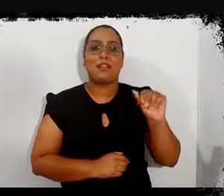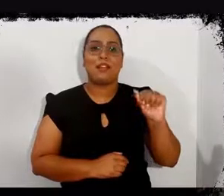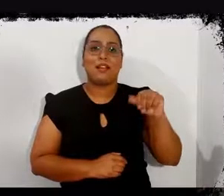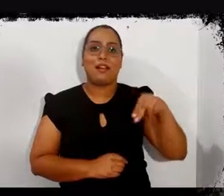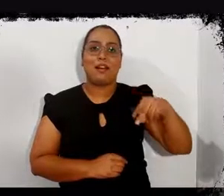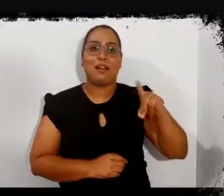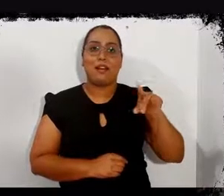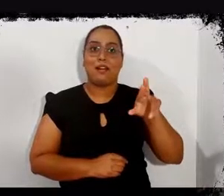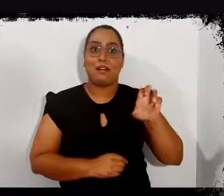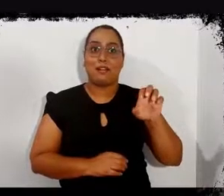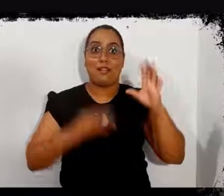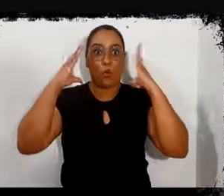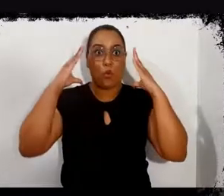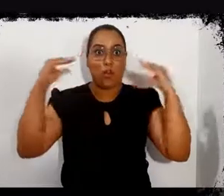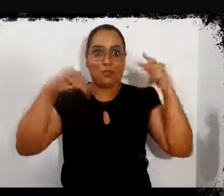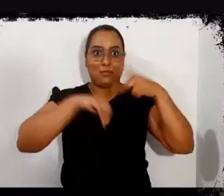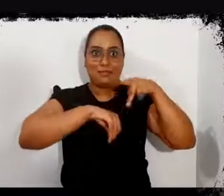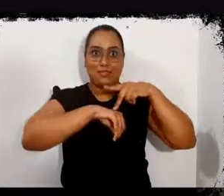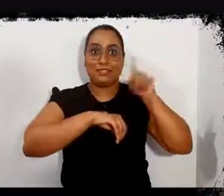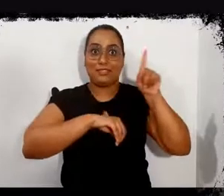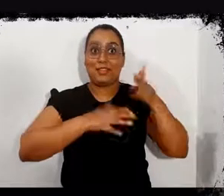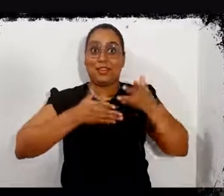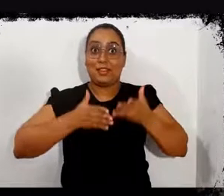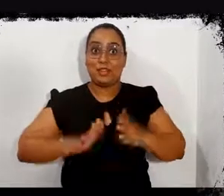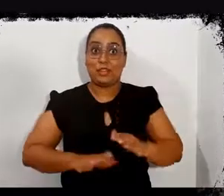1895 e morreu em